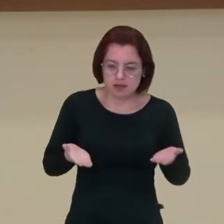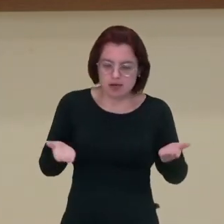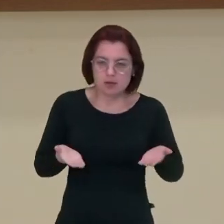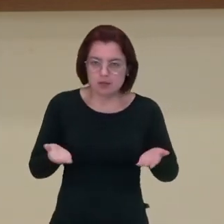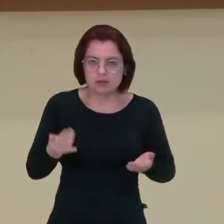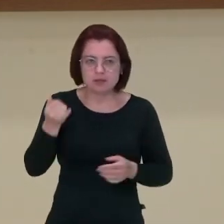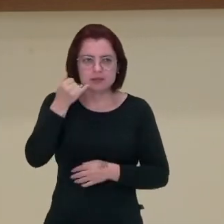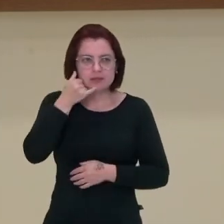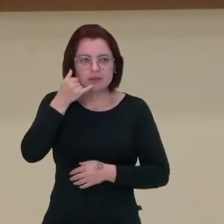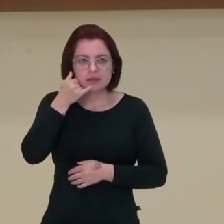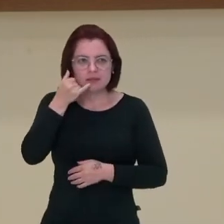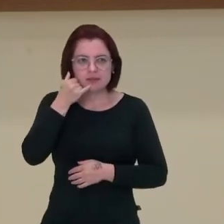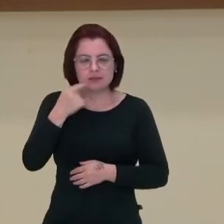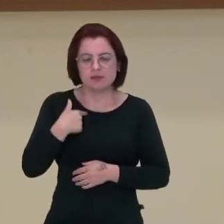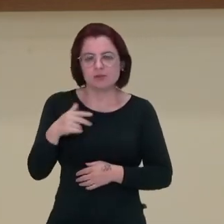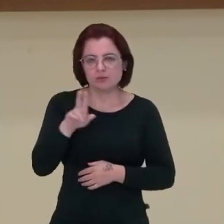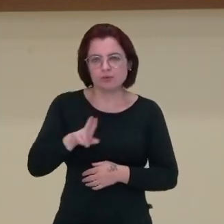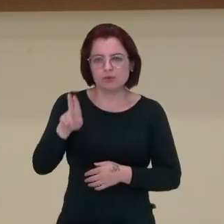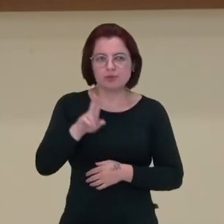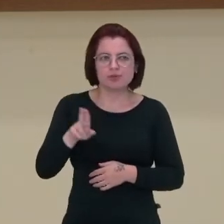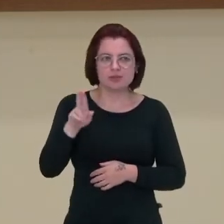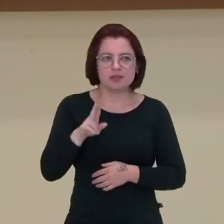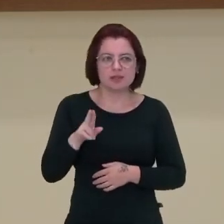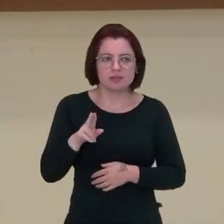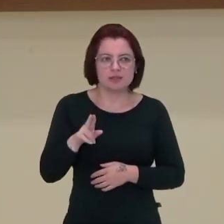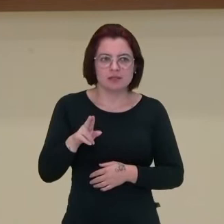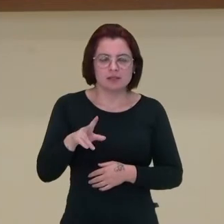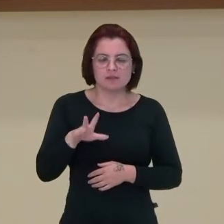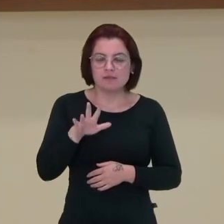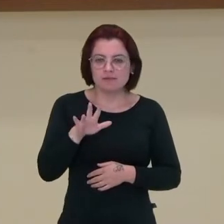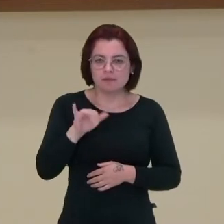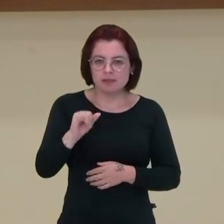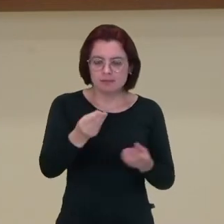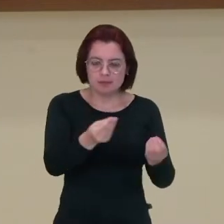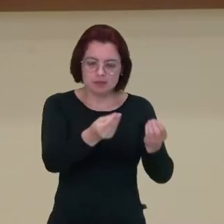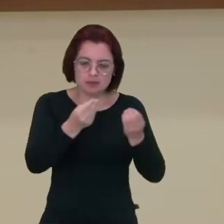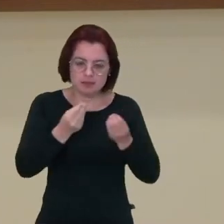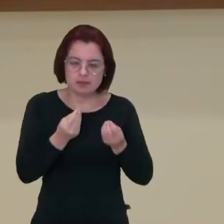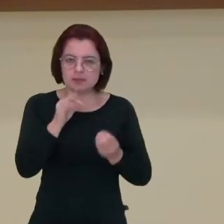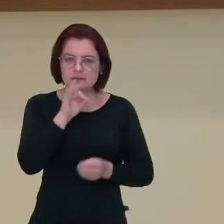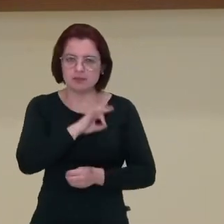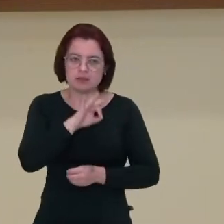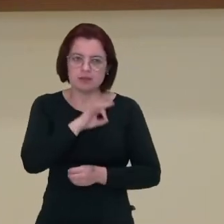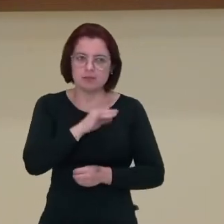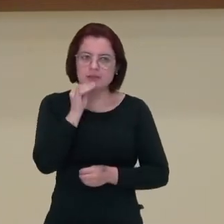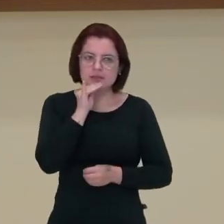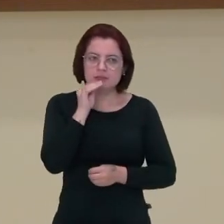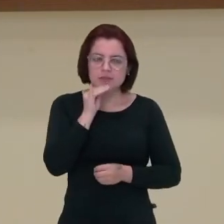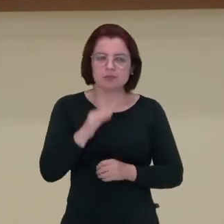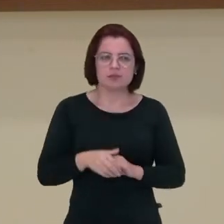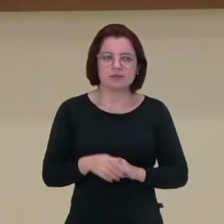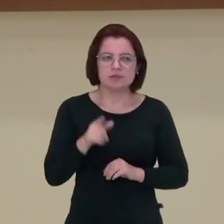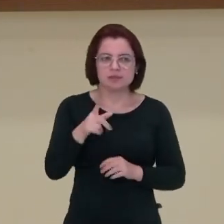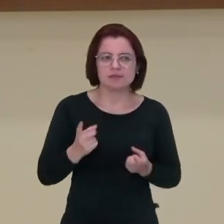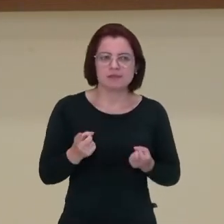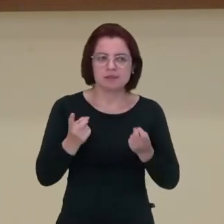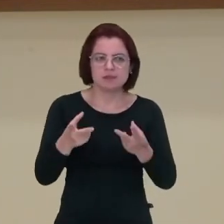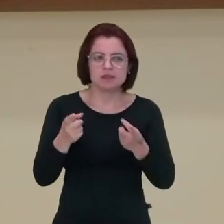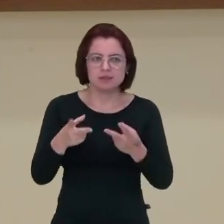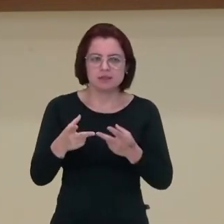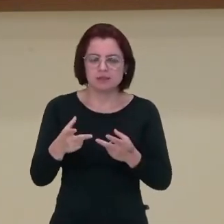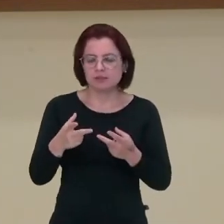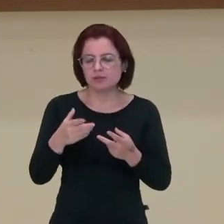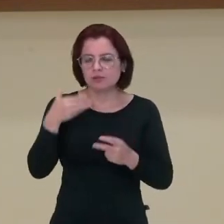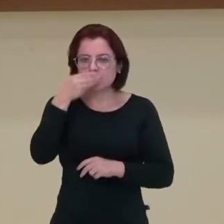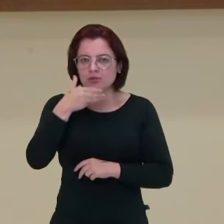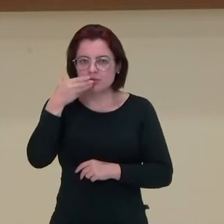o celular que eu uso, se ele vai me gerar uma renda, por exemplo, você é uma vendedora de doce,